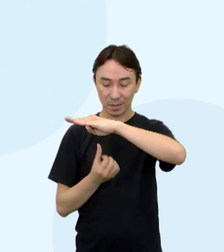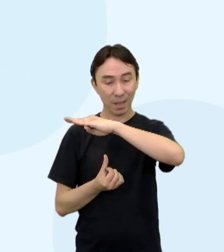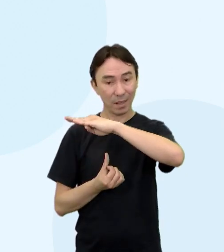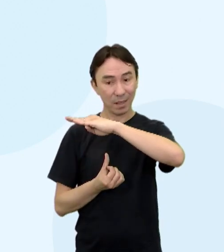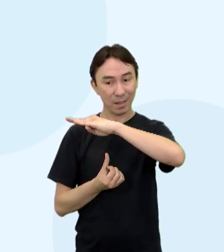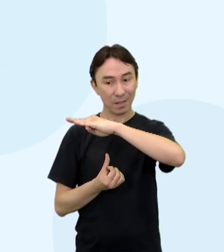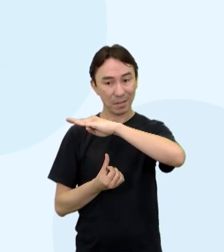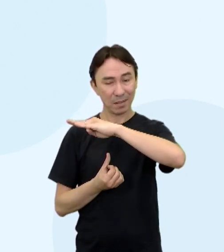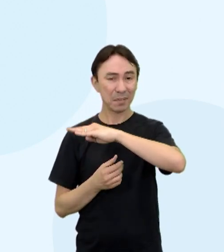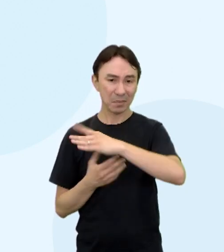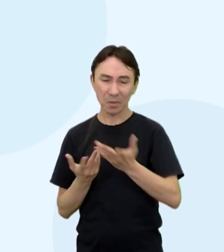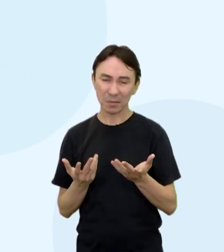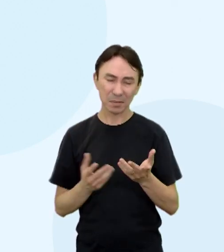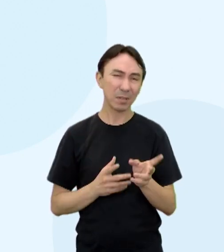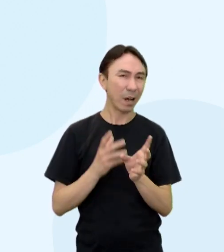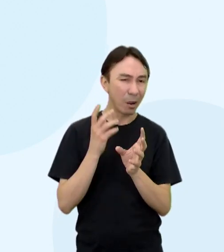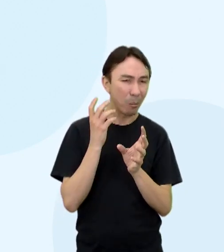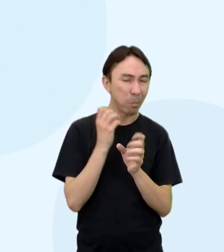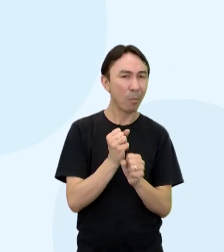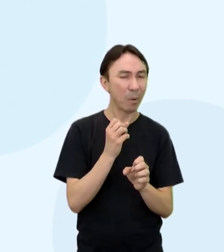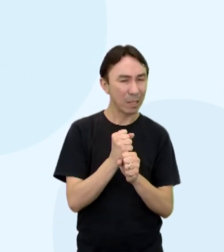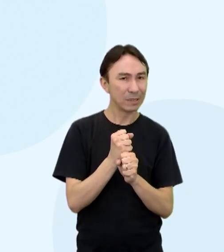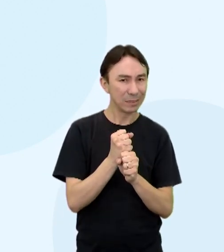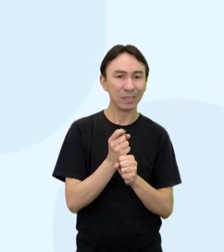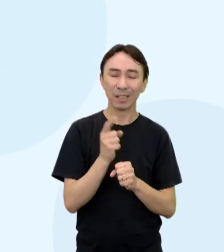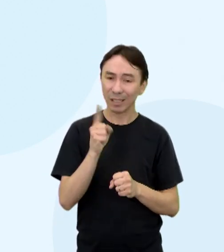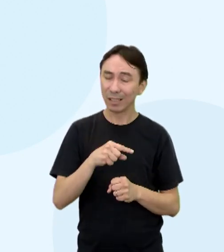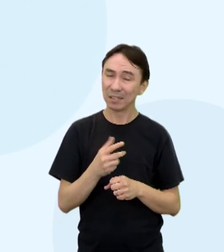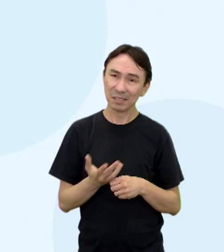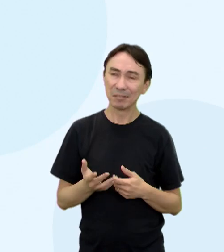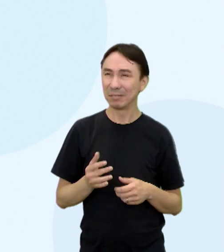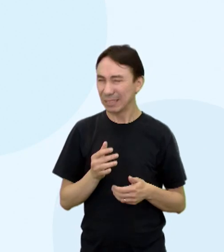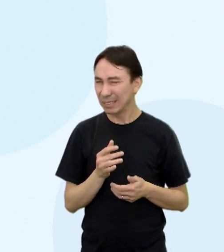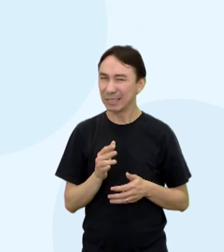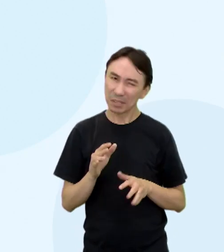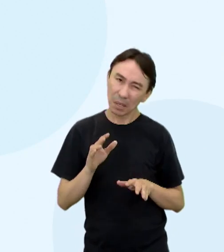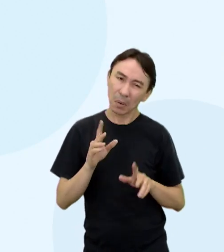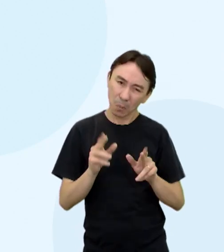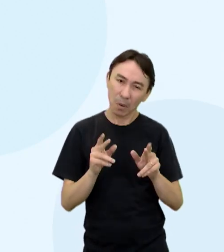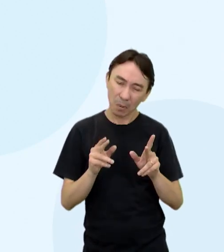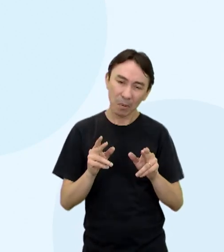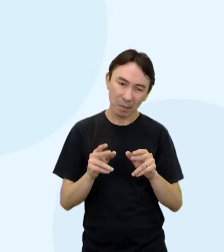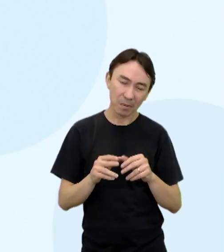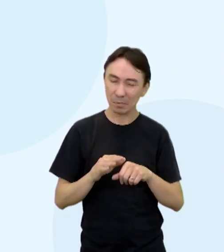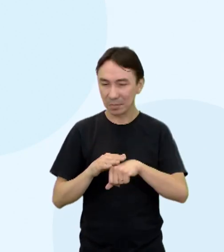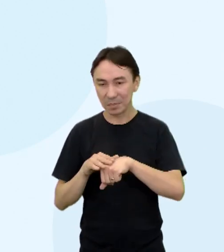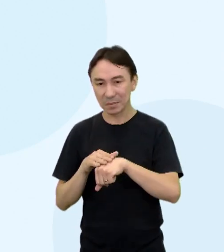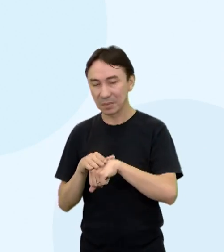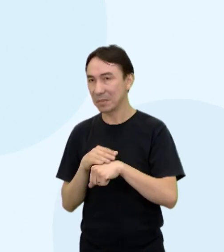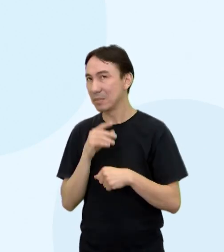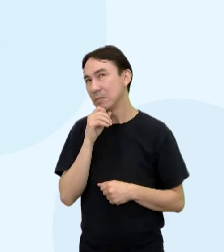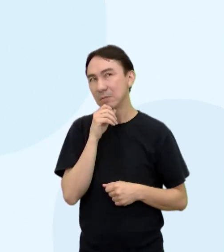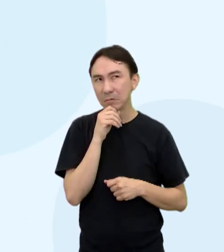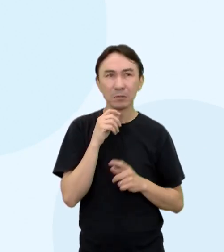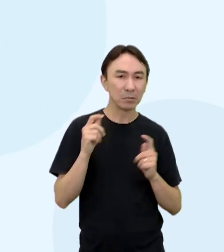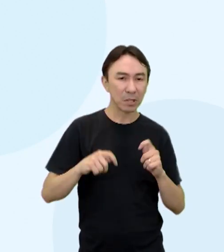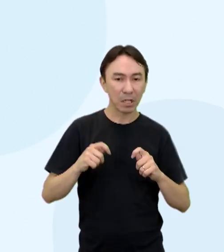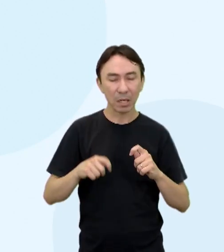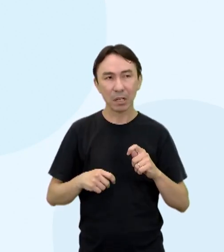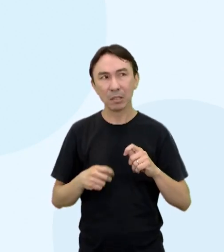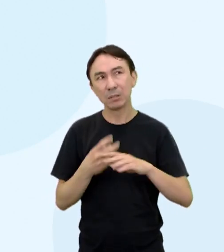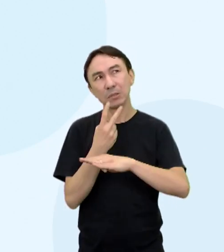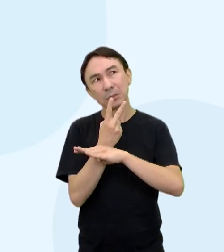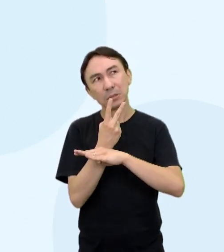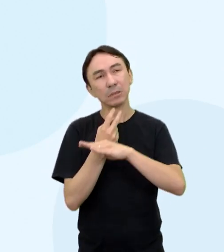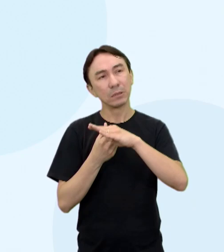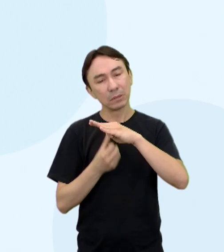né? De uma forma assim, bem coloquial, como se fosse uma conversa. Ah, eu tenho 2 chances em 6 de sair um múltiplo de 3